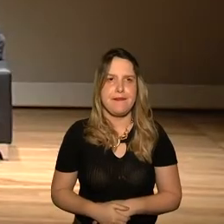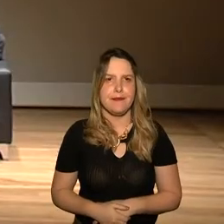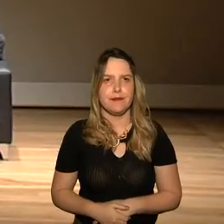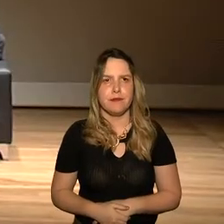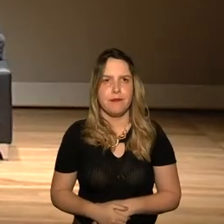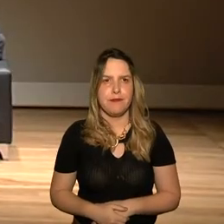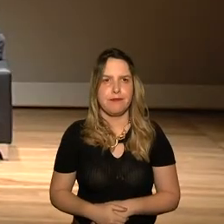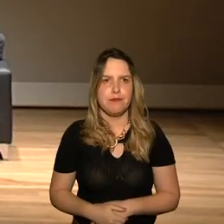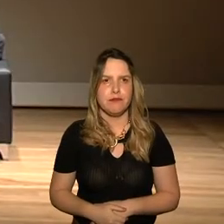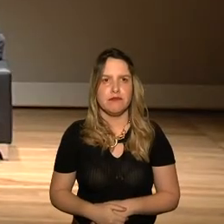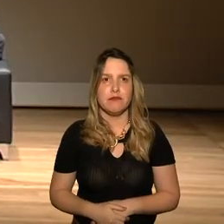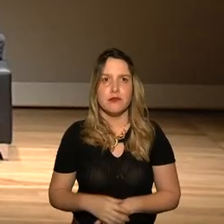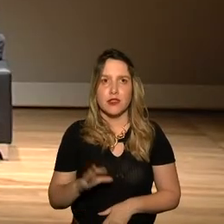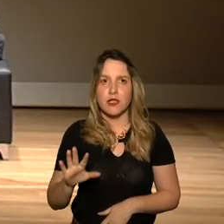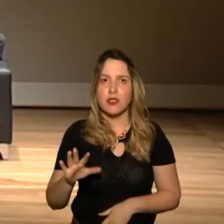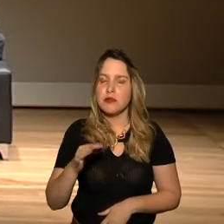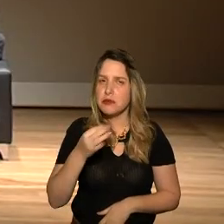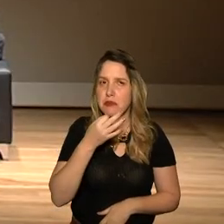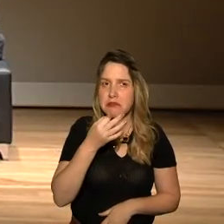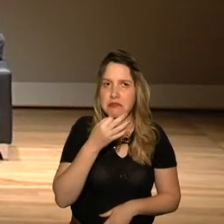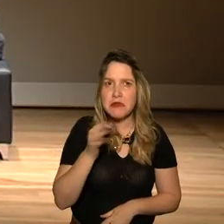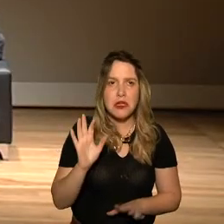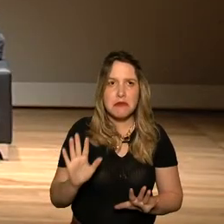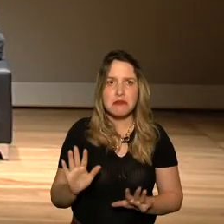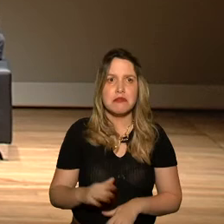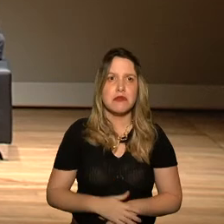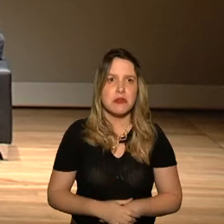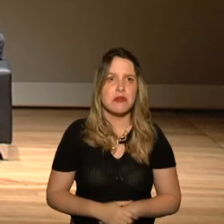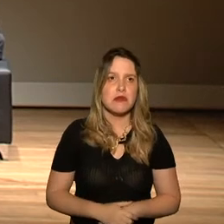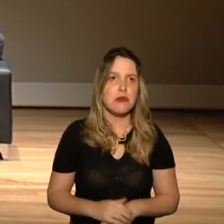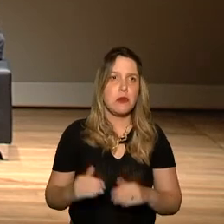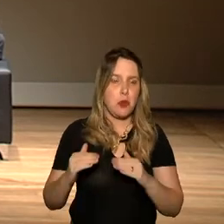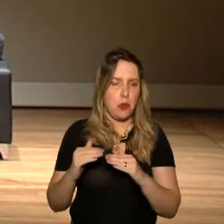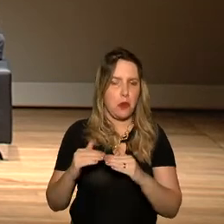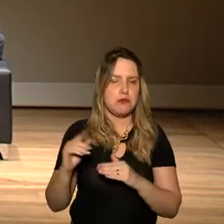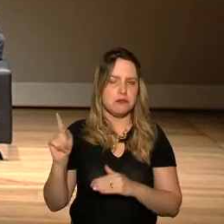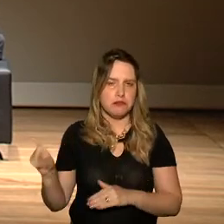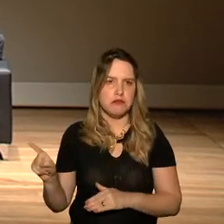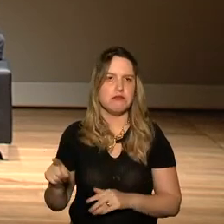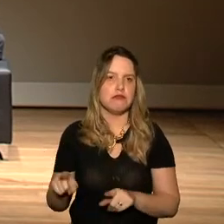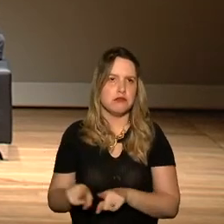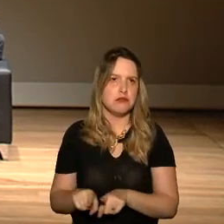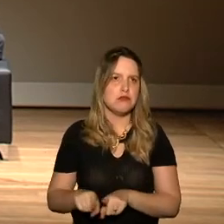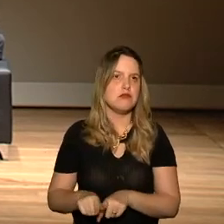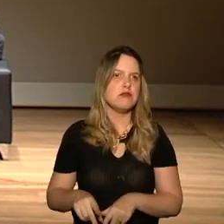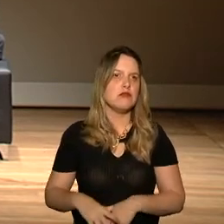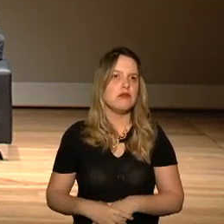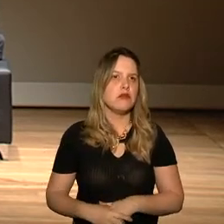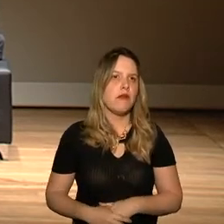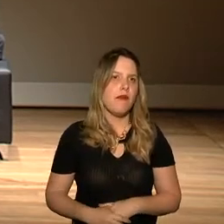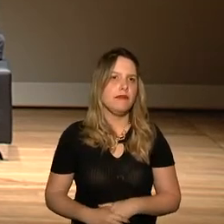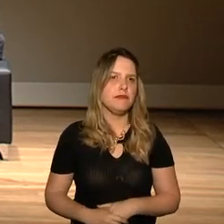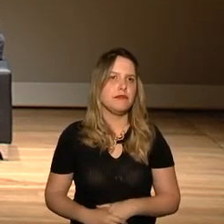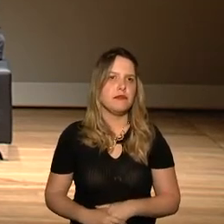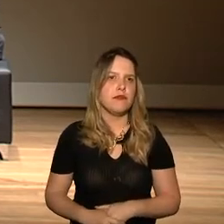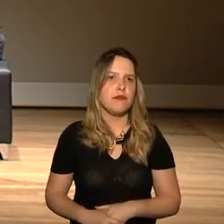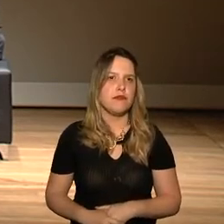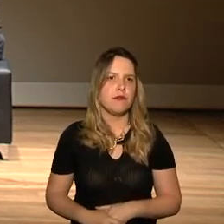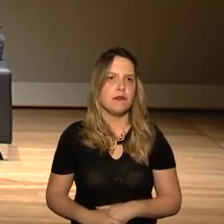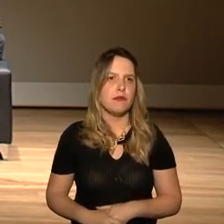quer complementar Acho que vamos passar para outras perguntas né Para dar tempo das outras pessoas também perguntarem